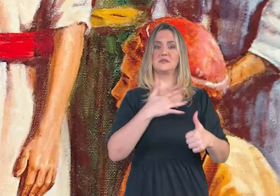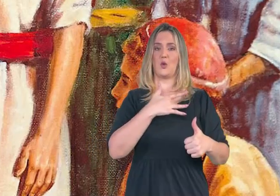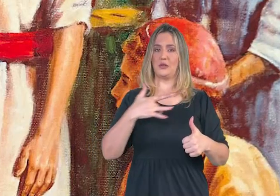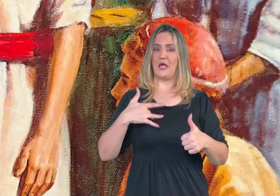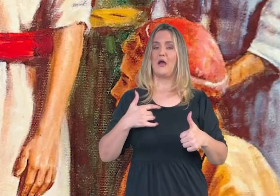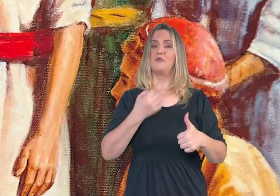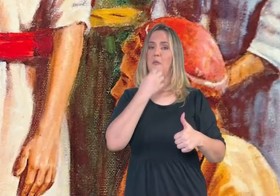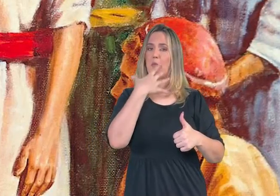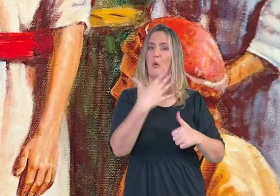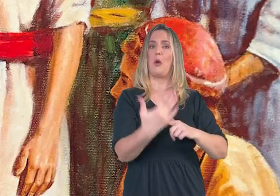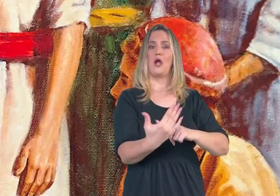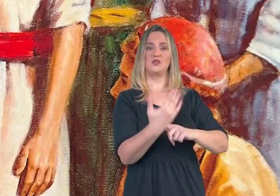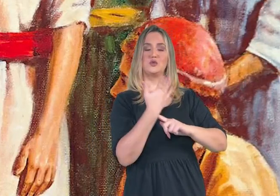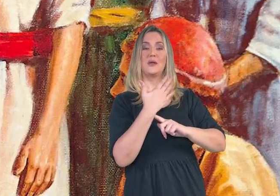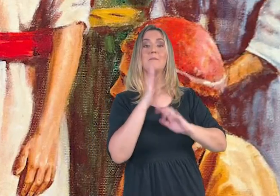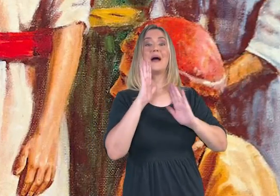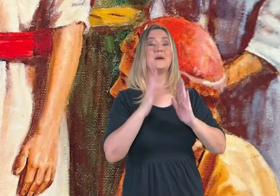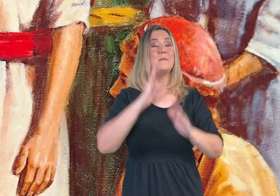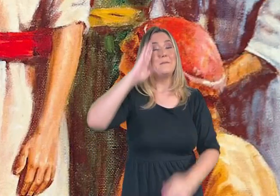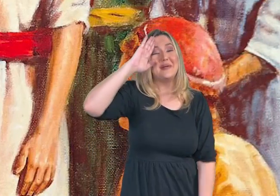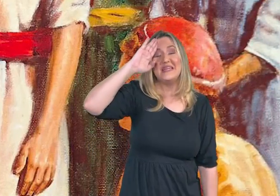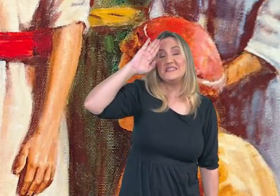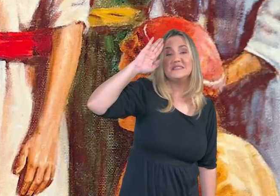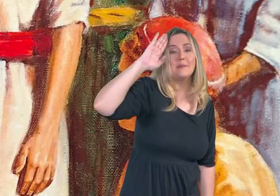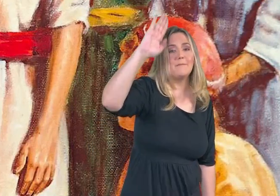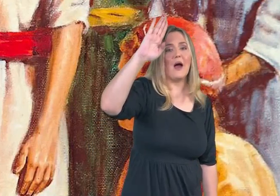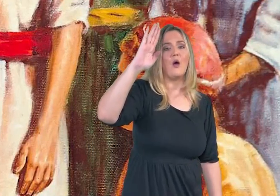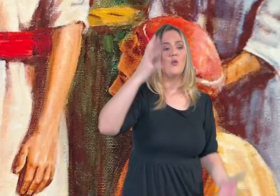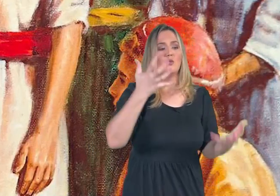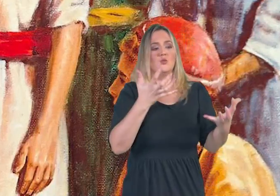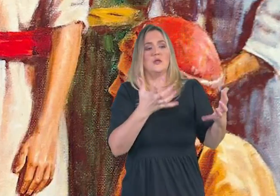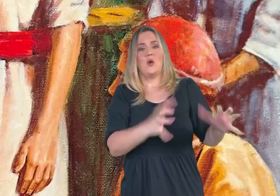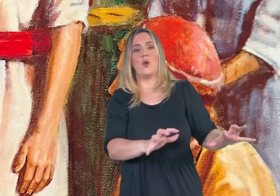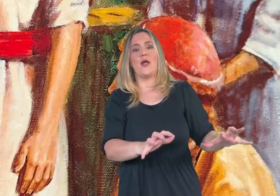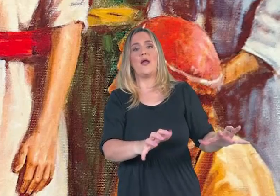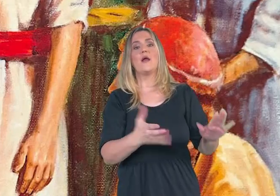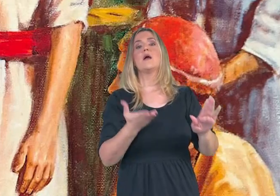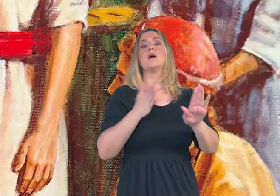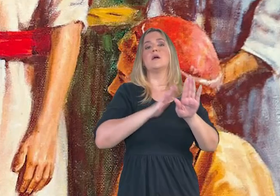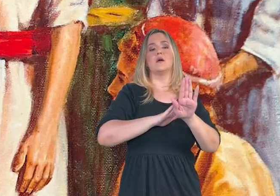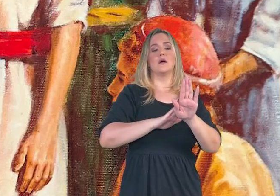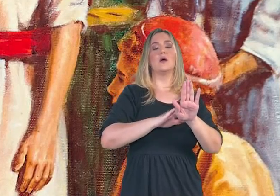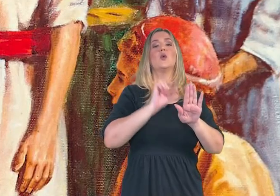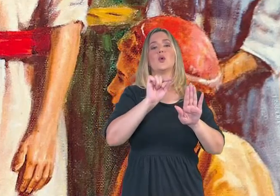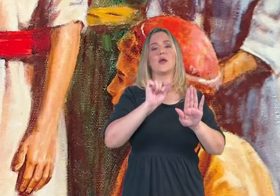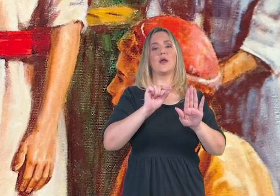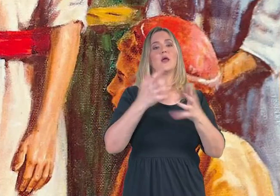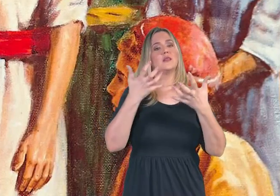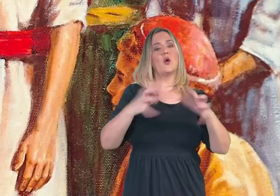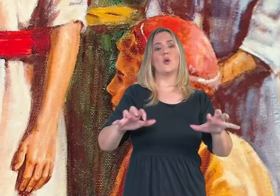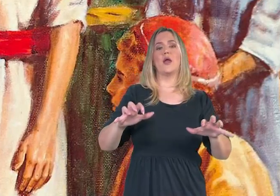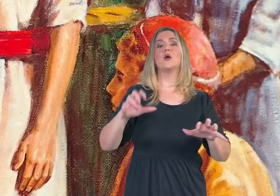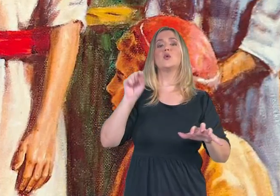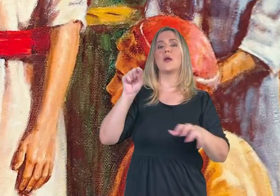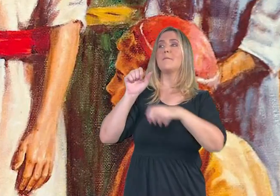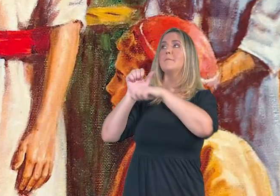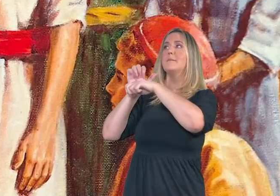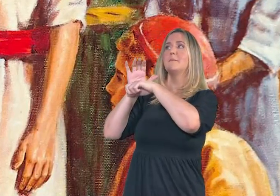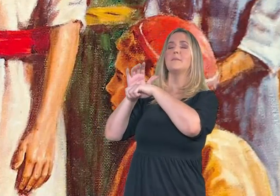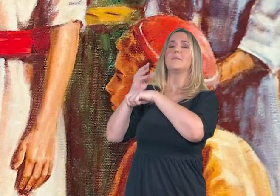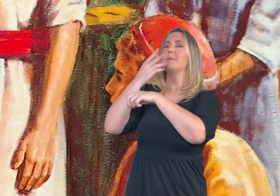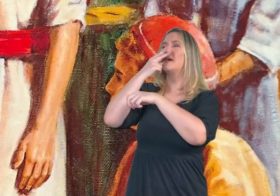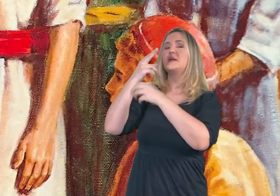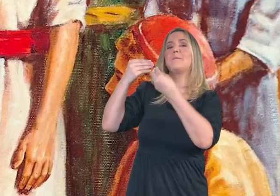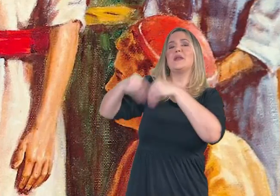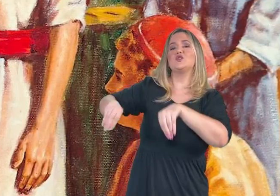na dieta de Daniel e seus companheiros, a principal motivação por sua recusa era não comprometer o seu relacionamento com